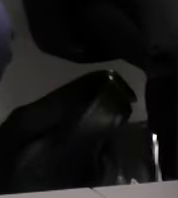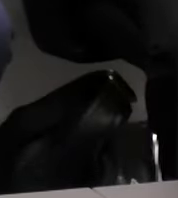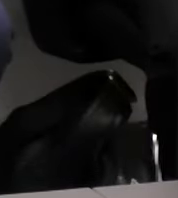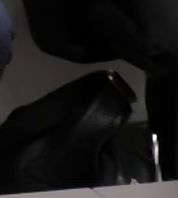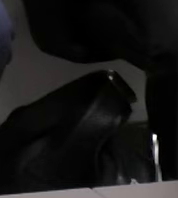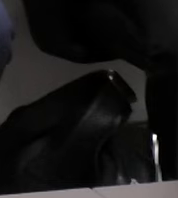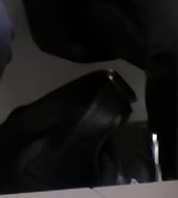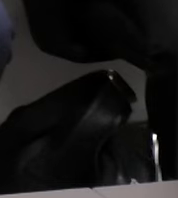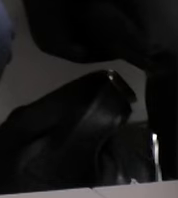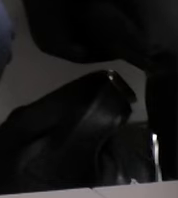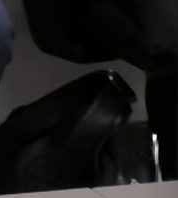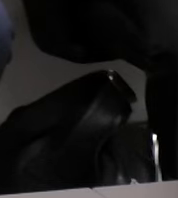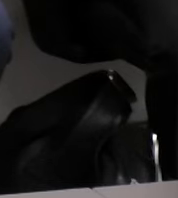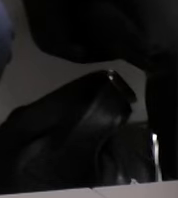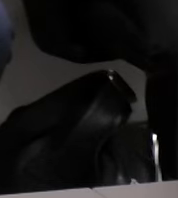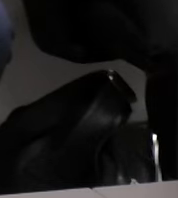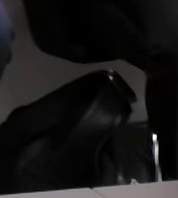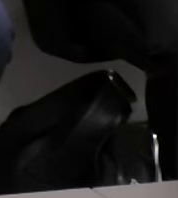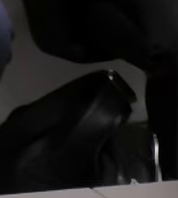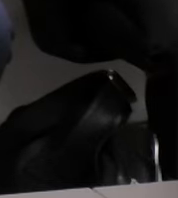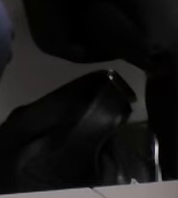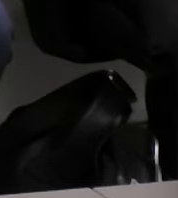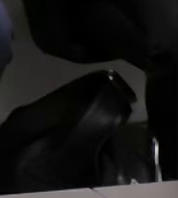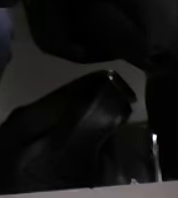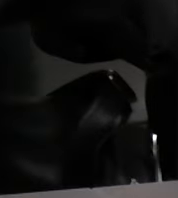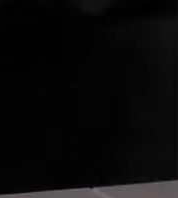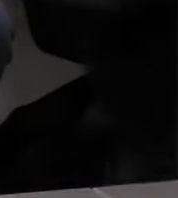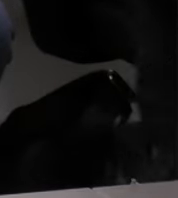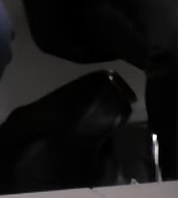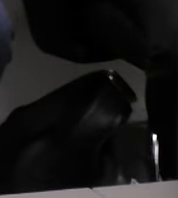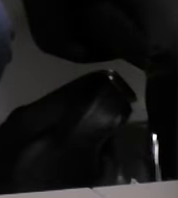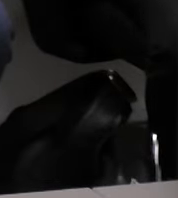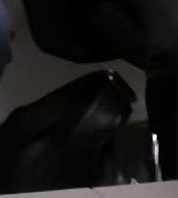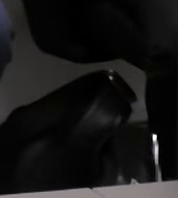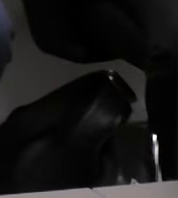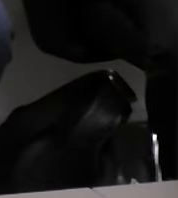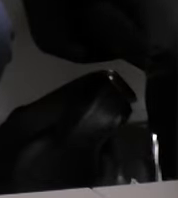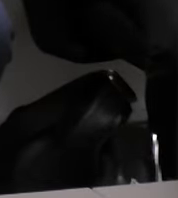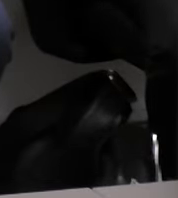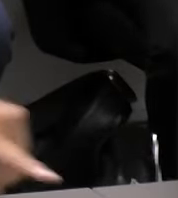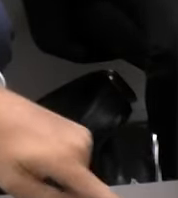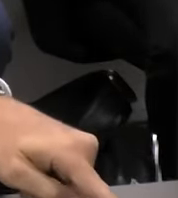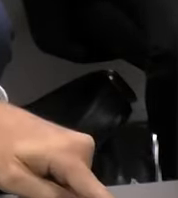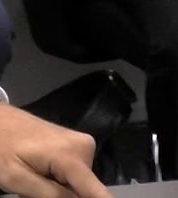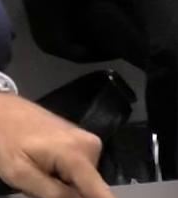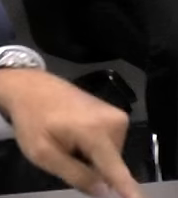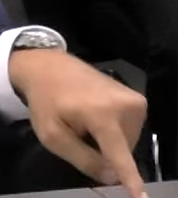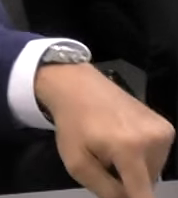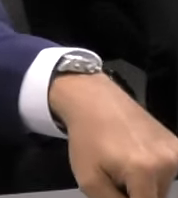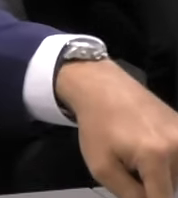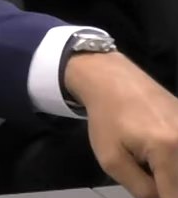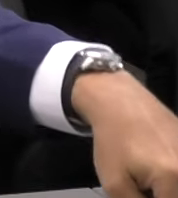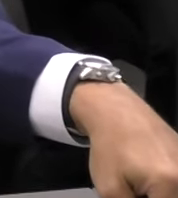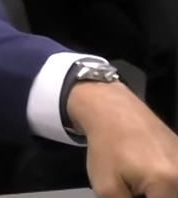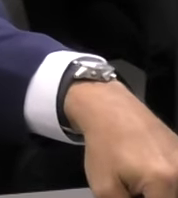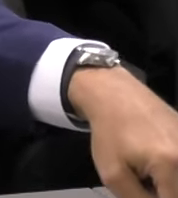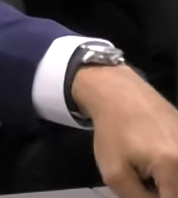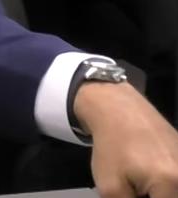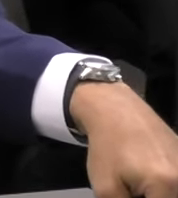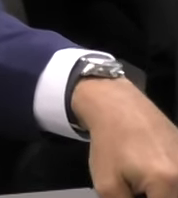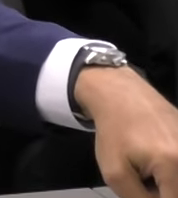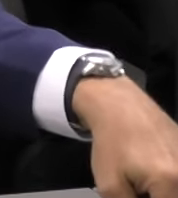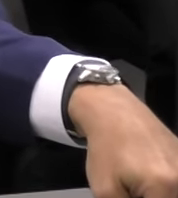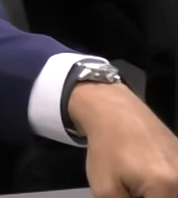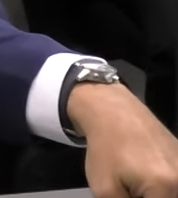convalidado era assim senhores hoje em dia o STJ anula ações penais por conta de legalidade na